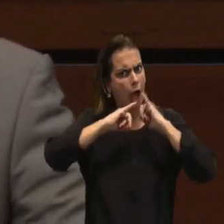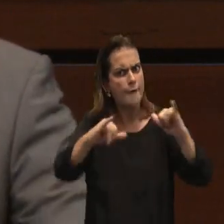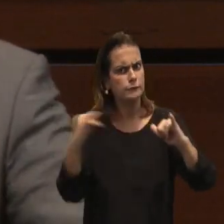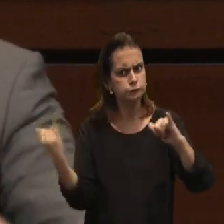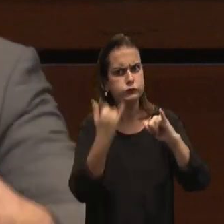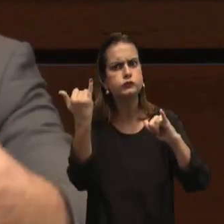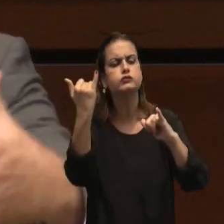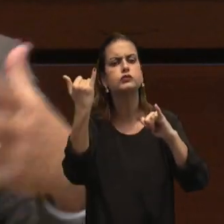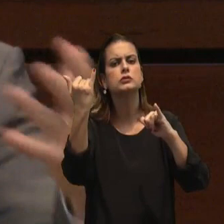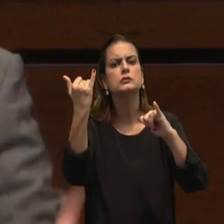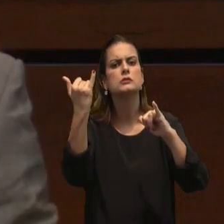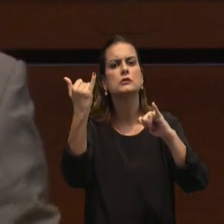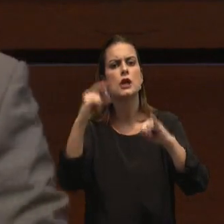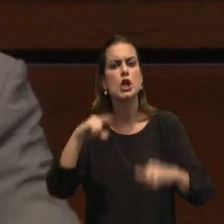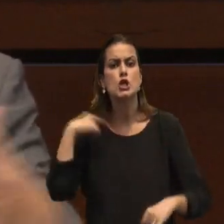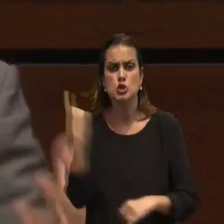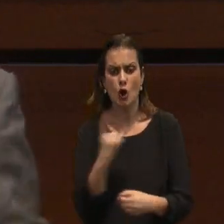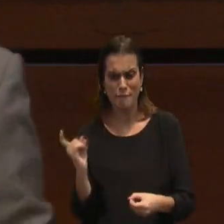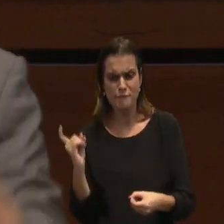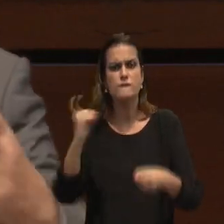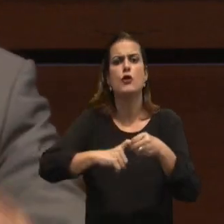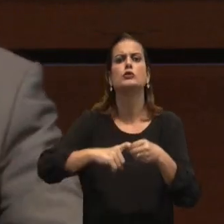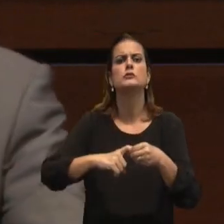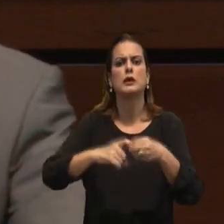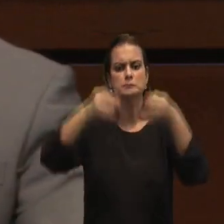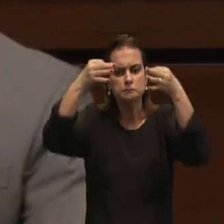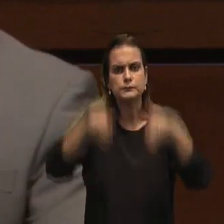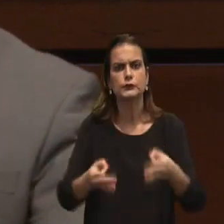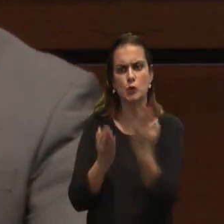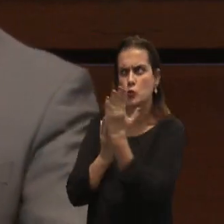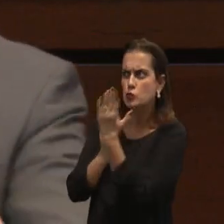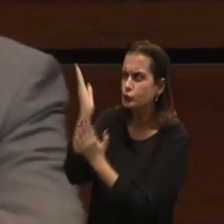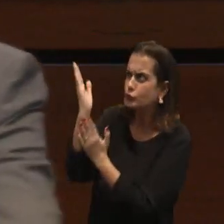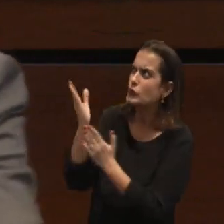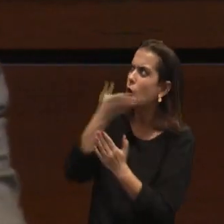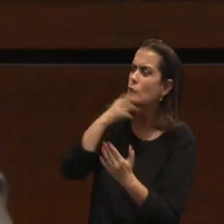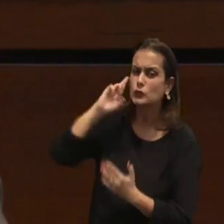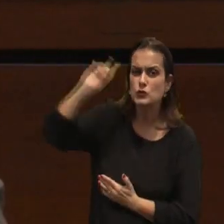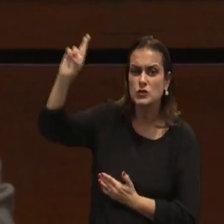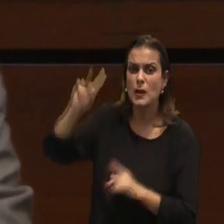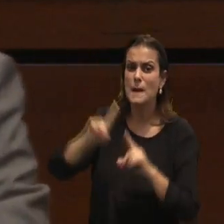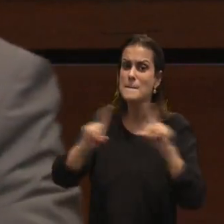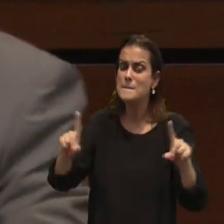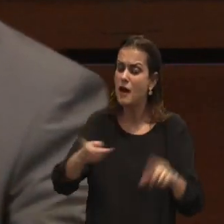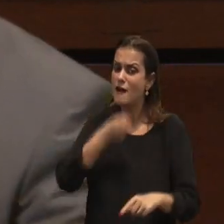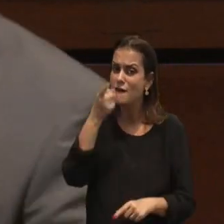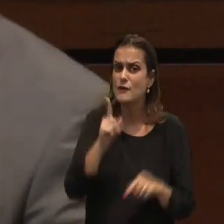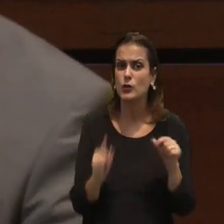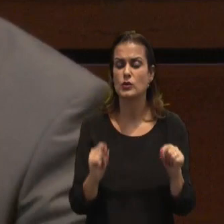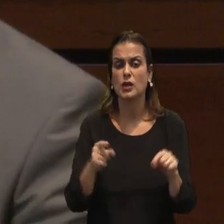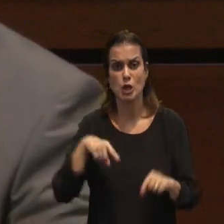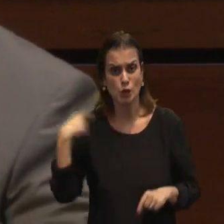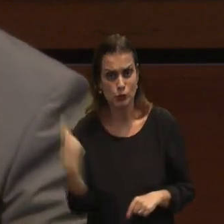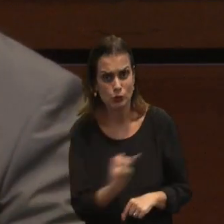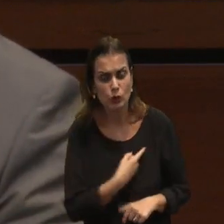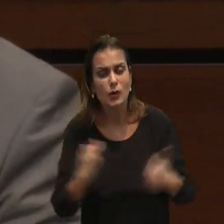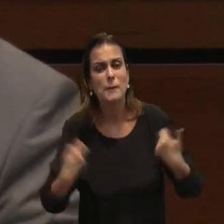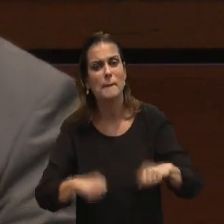sirva realmente para um retorno, para uma volta para o caminho do Senhor. Mas o que eu quero destacar é que nós